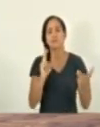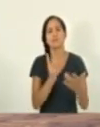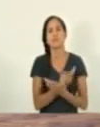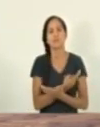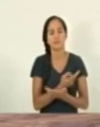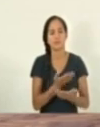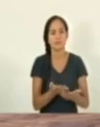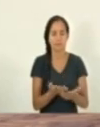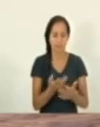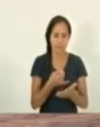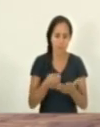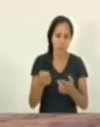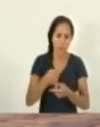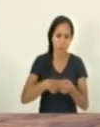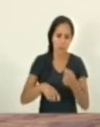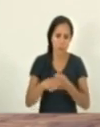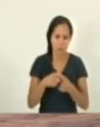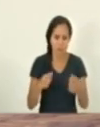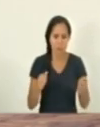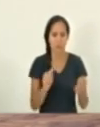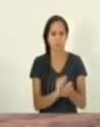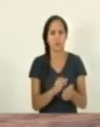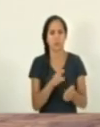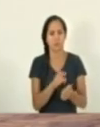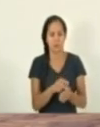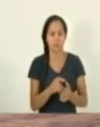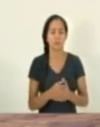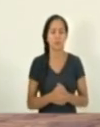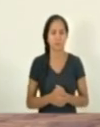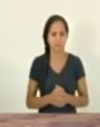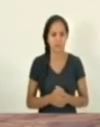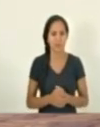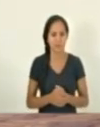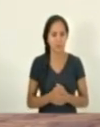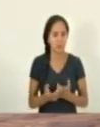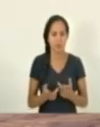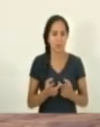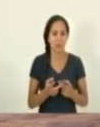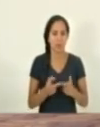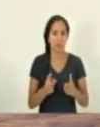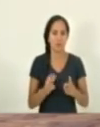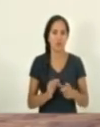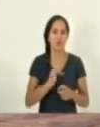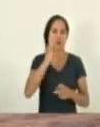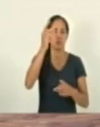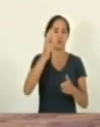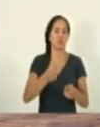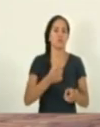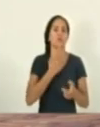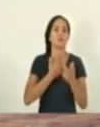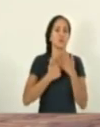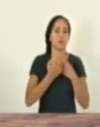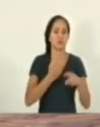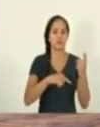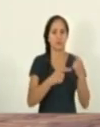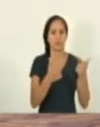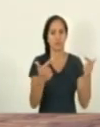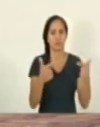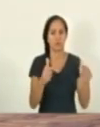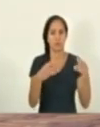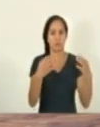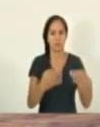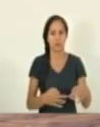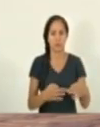cooptadas pelo tráfico, sem qualquer tipo de perspectiva. Ao todo, morreram